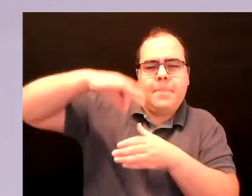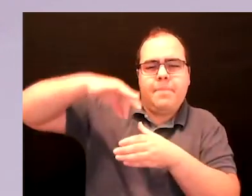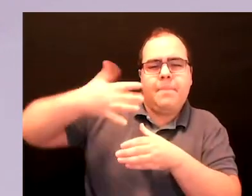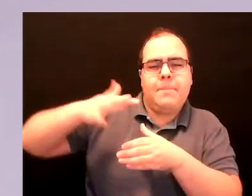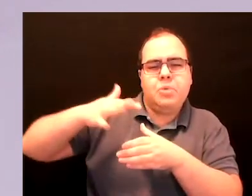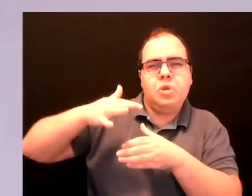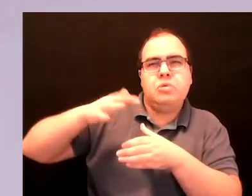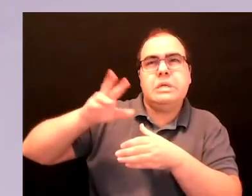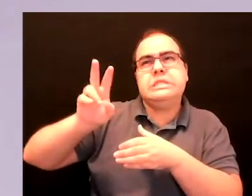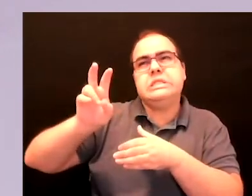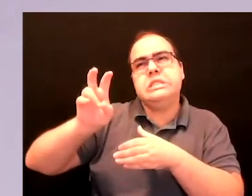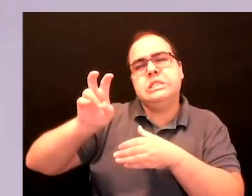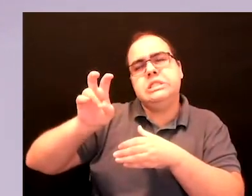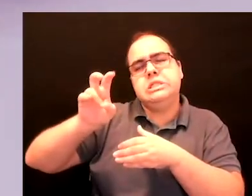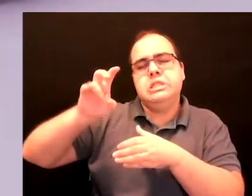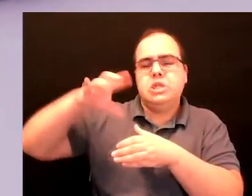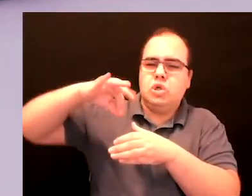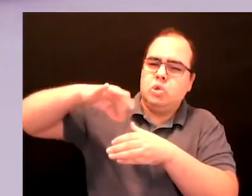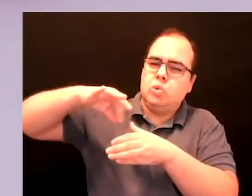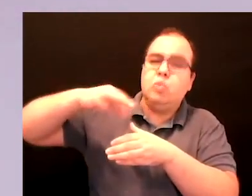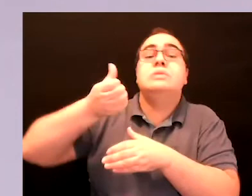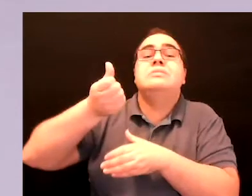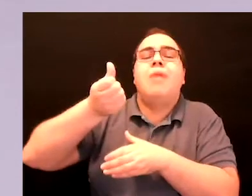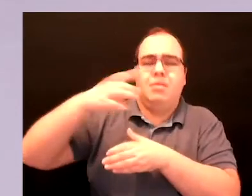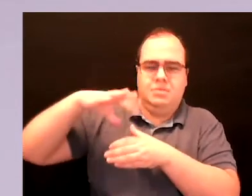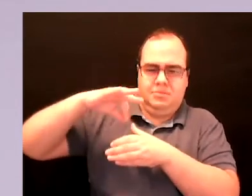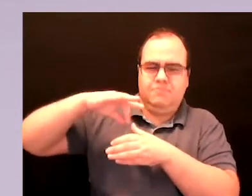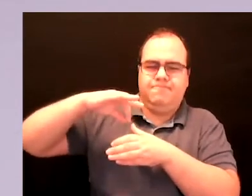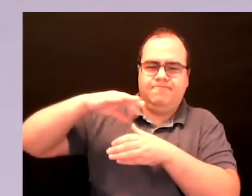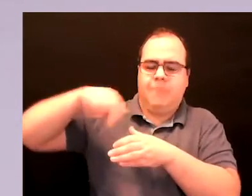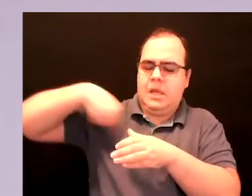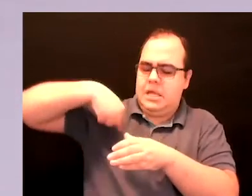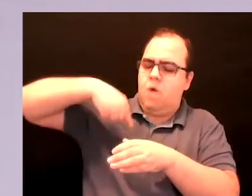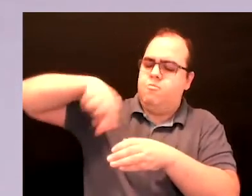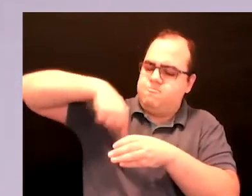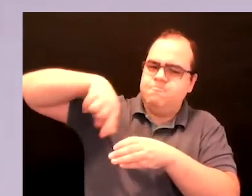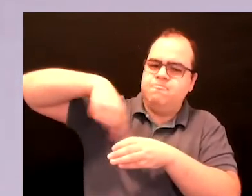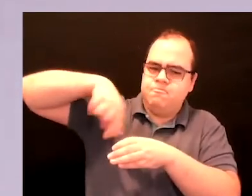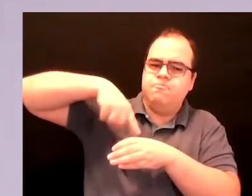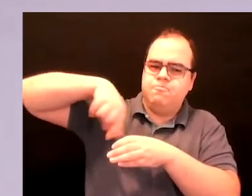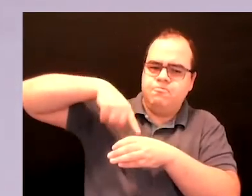em torno de 5, 6 gotas aqui e vou mexer com a colher.